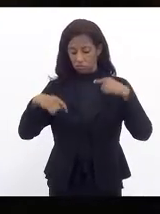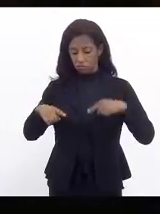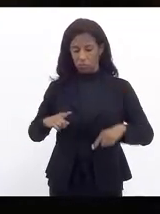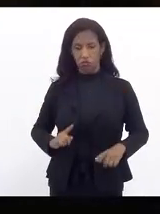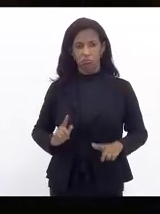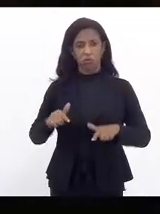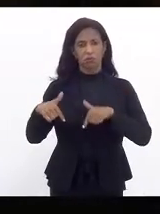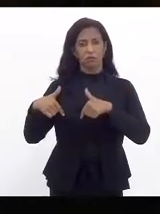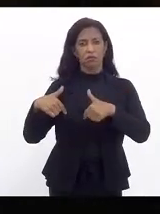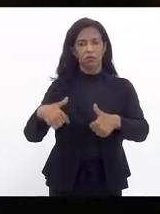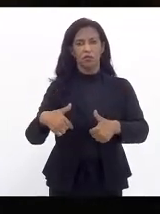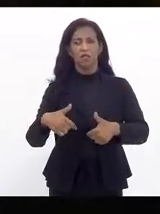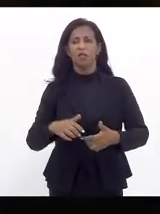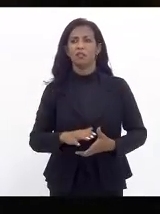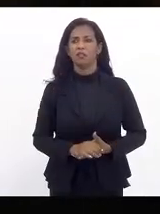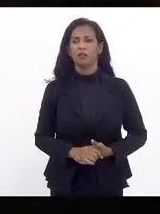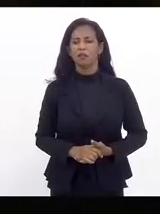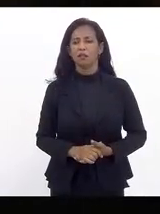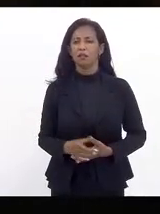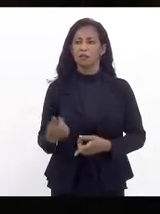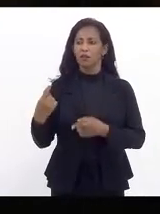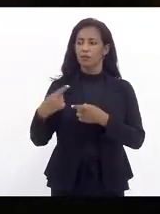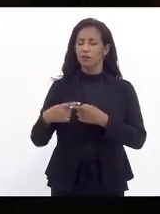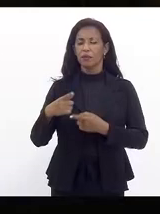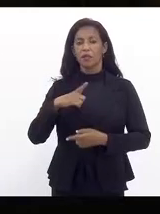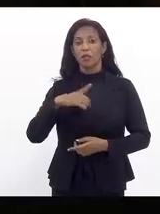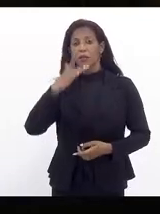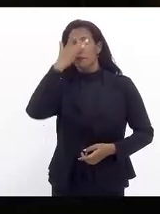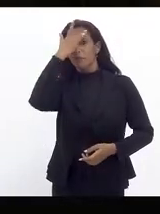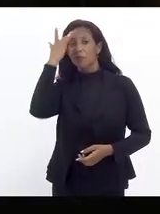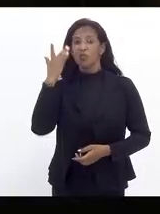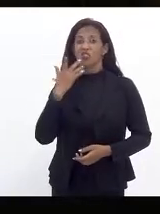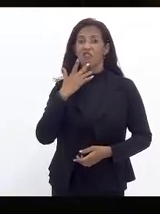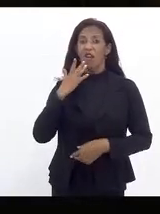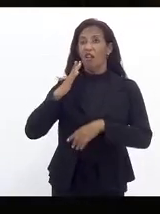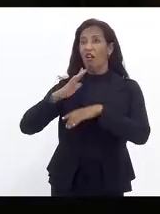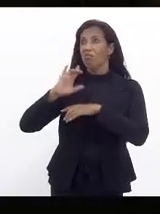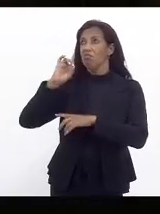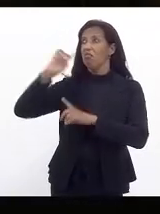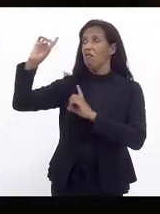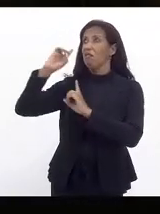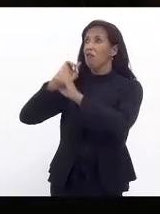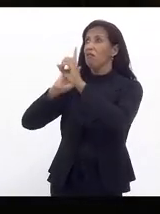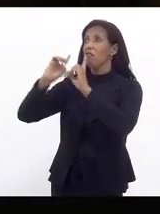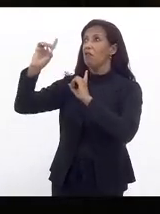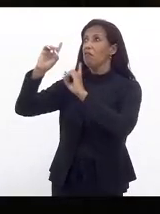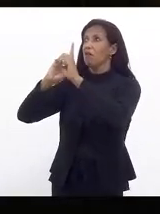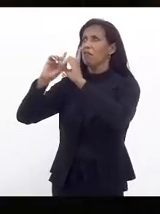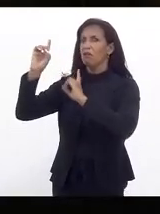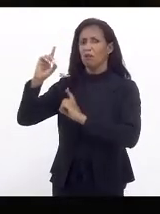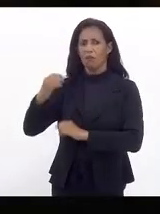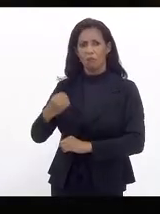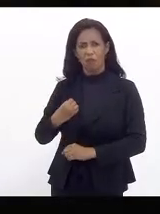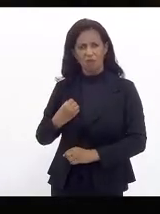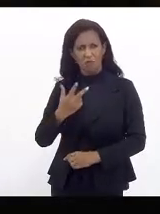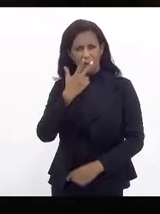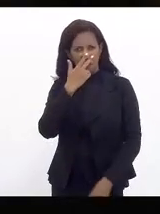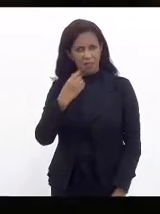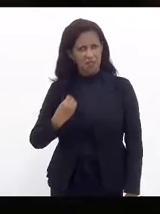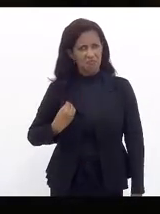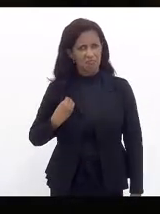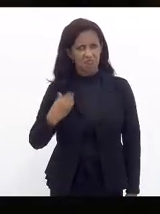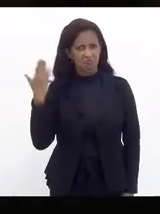suas atitudes. Porque tem pessoas que falam muito de Deus, mas vivem como se ele não